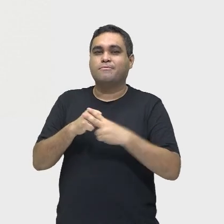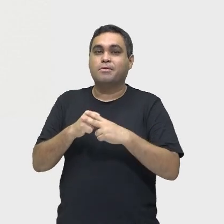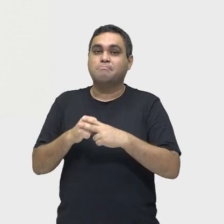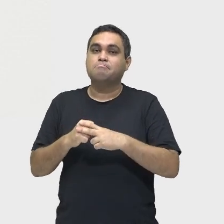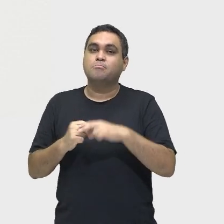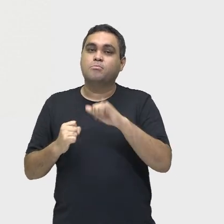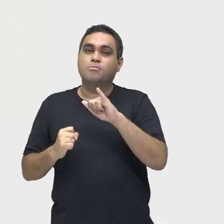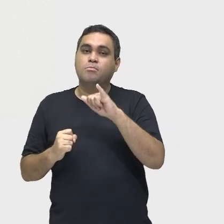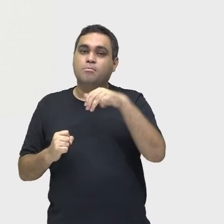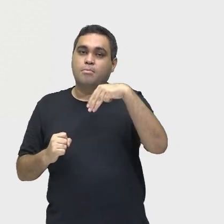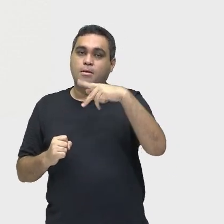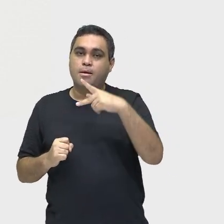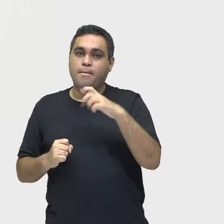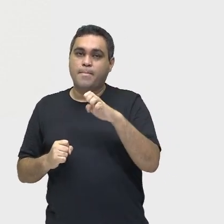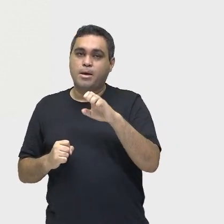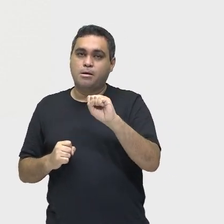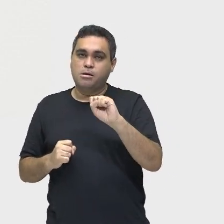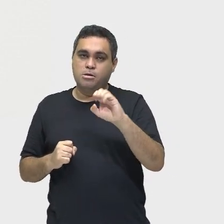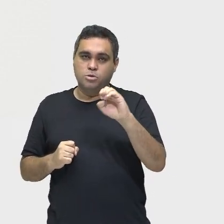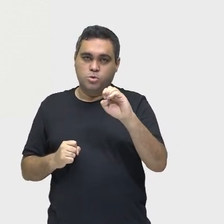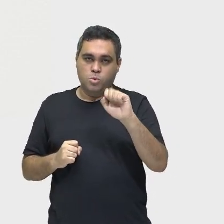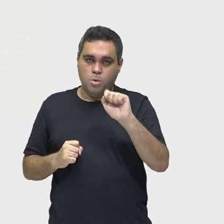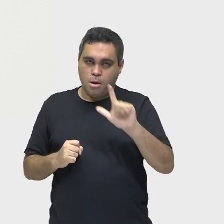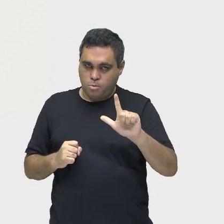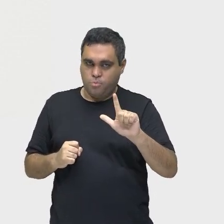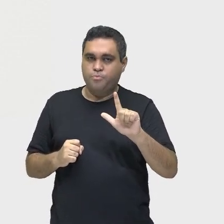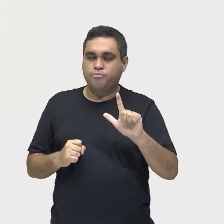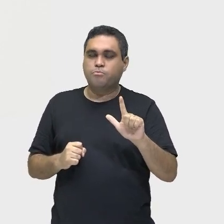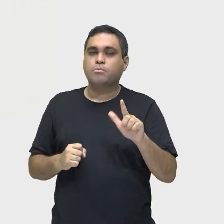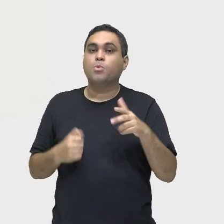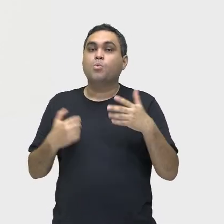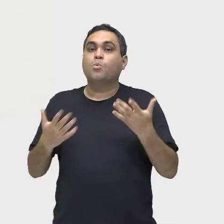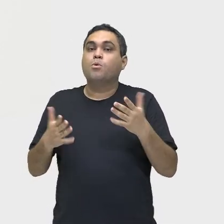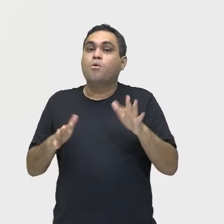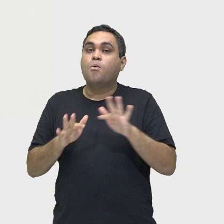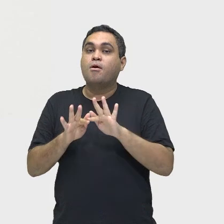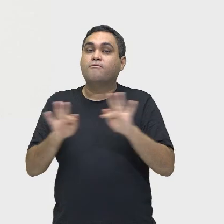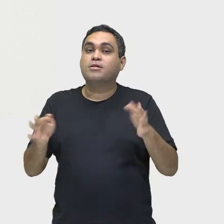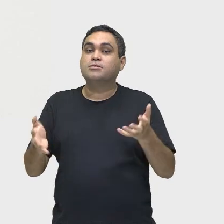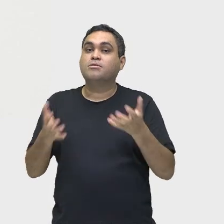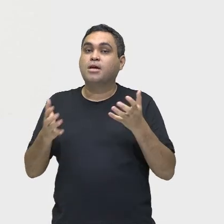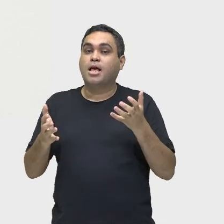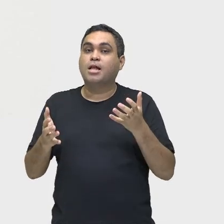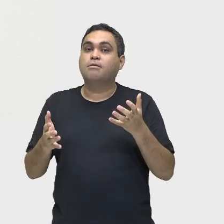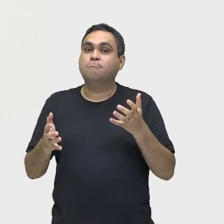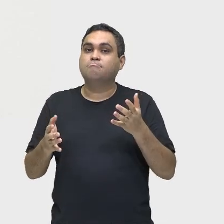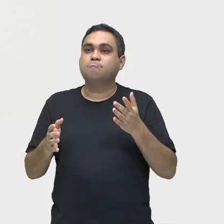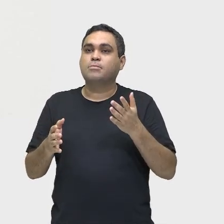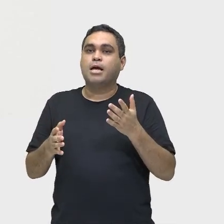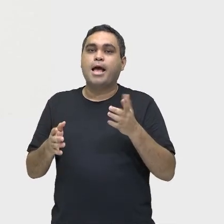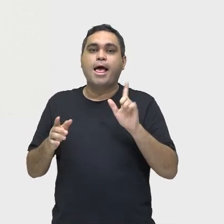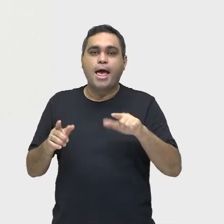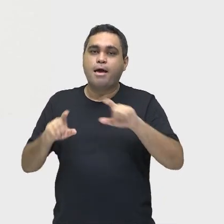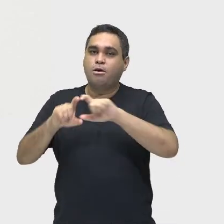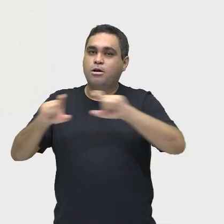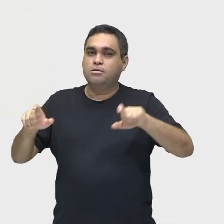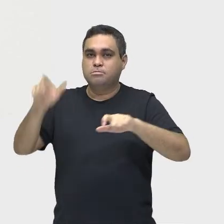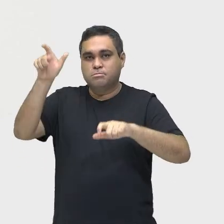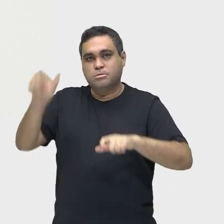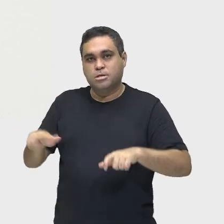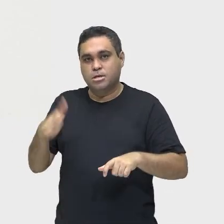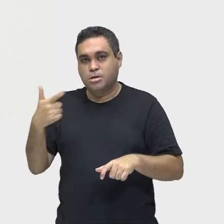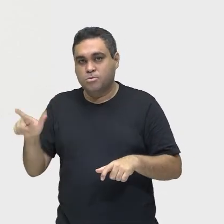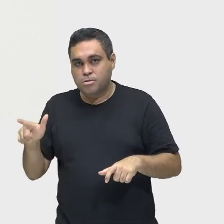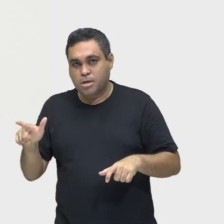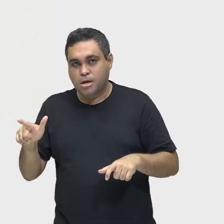não possui sujeito. Qual é a frase que eu quero? Eu quero identificar Aquela que não possui